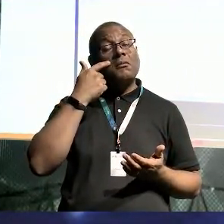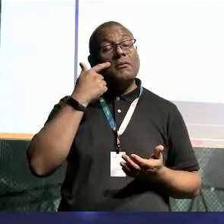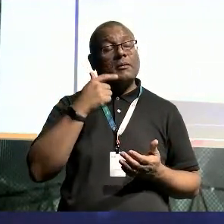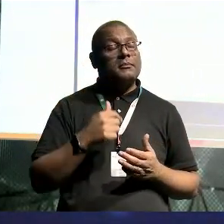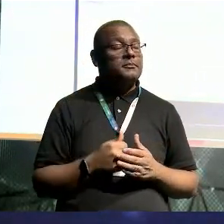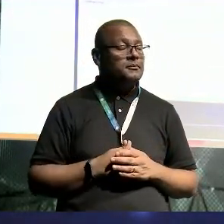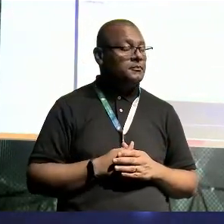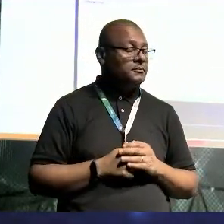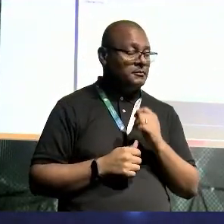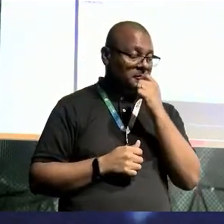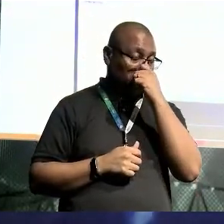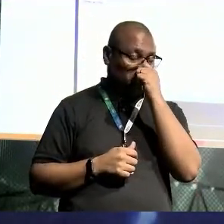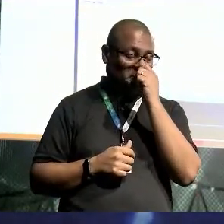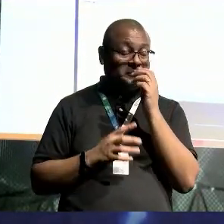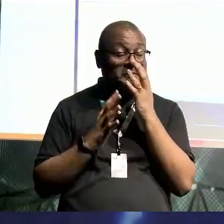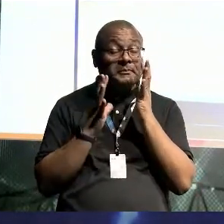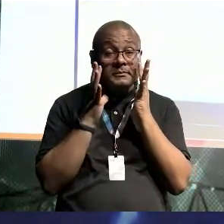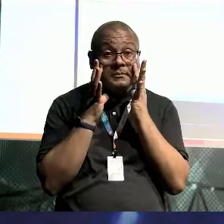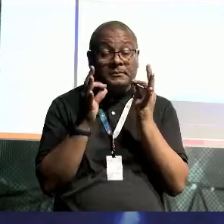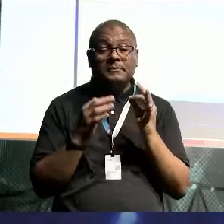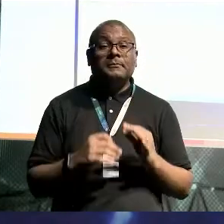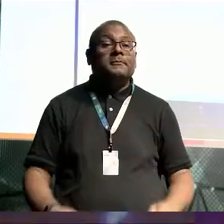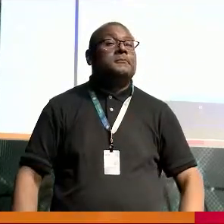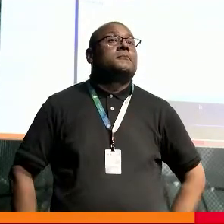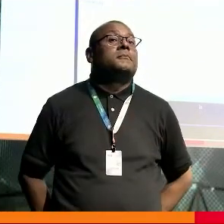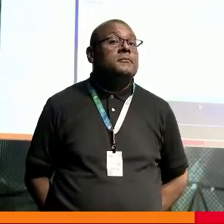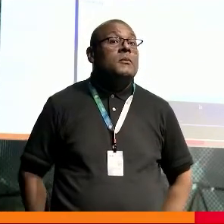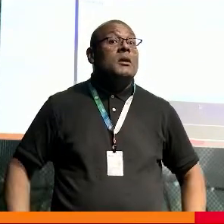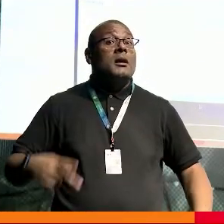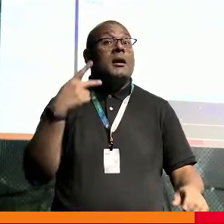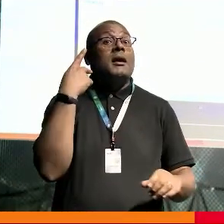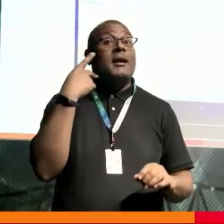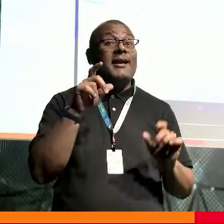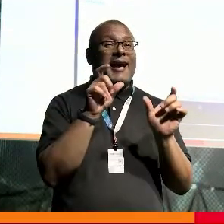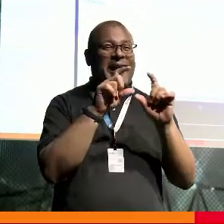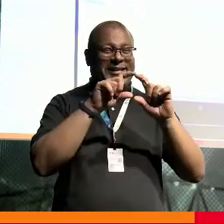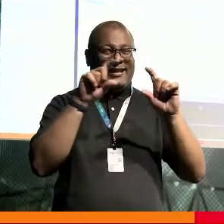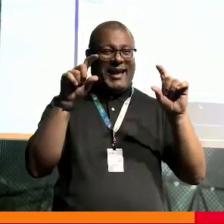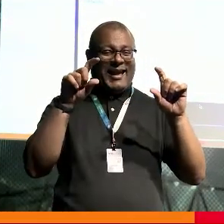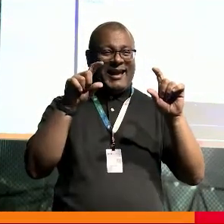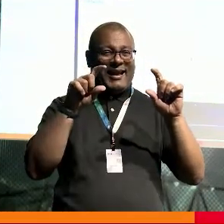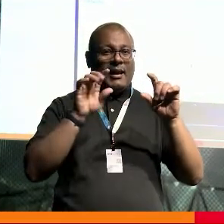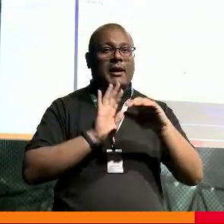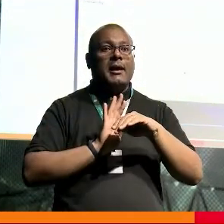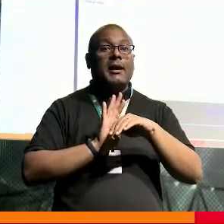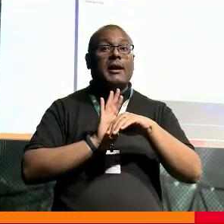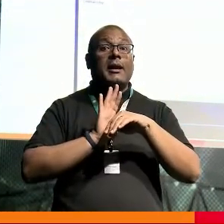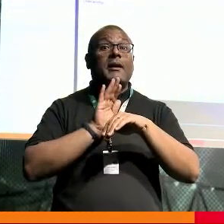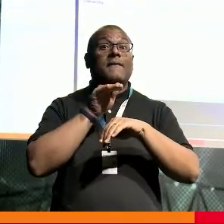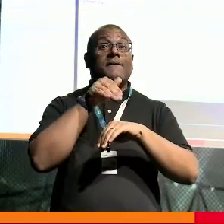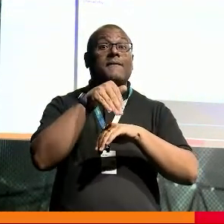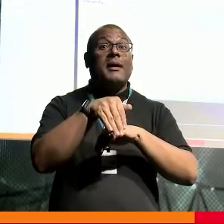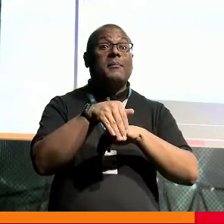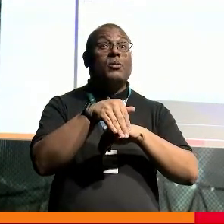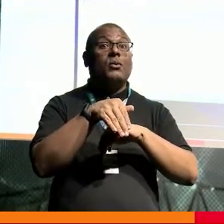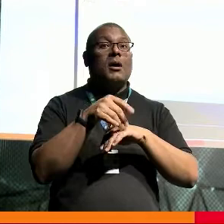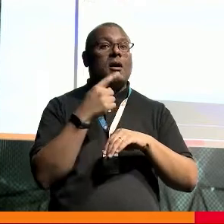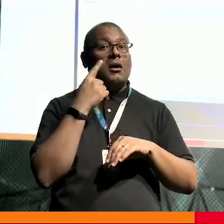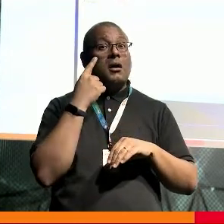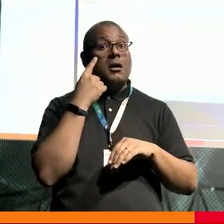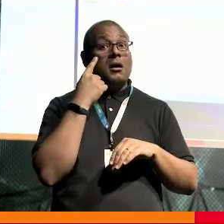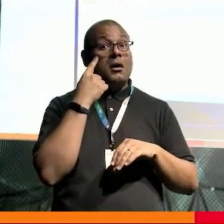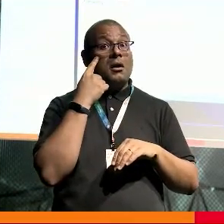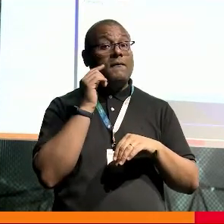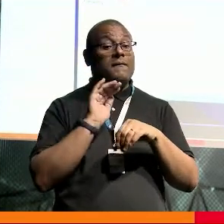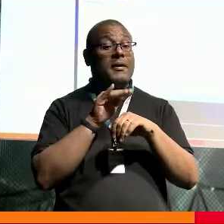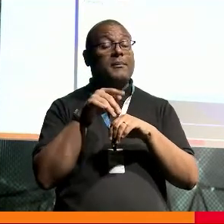funciona. Presta atenção. Que ele vai pular esse elemento aqui, que eu falei